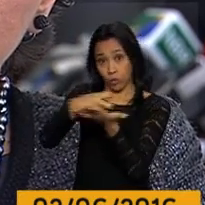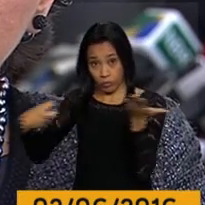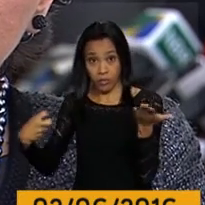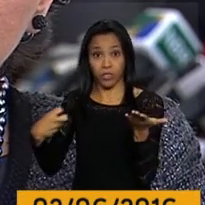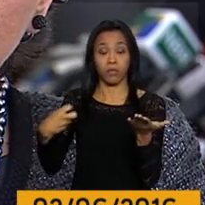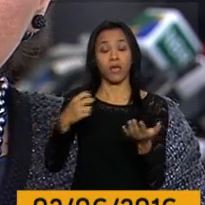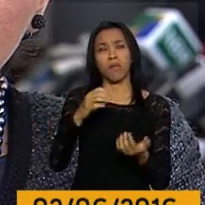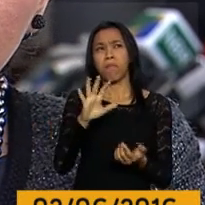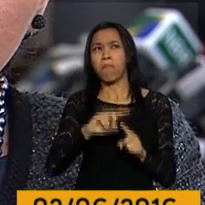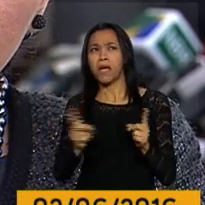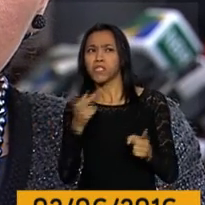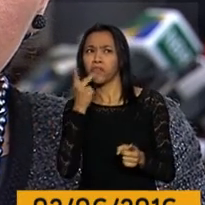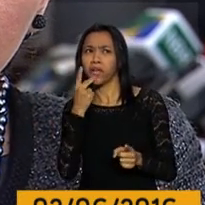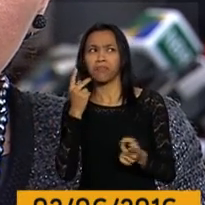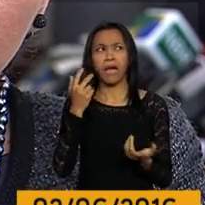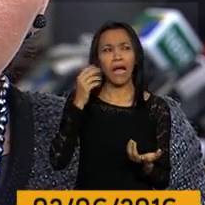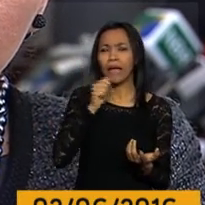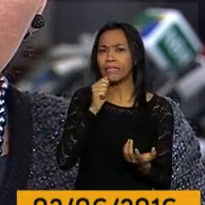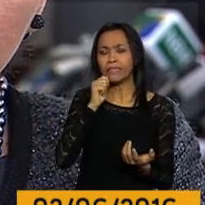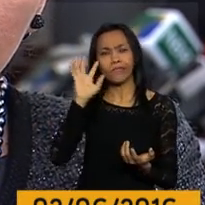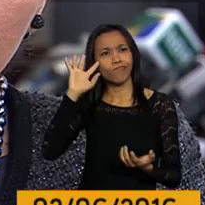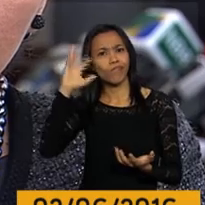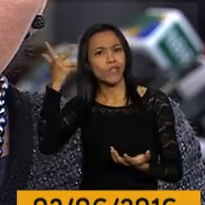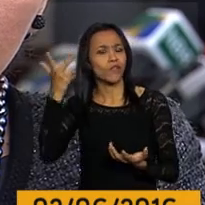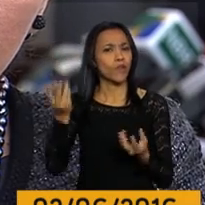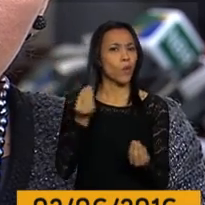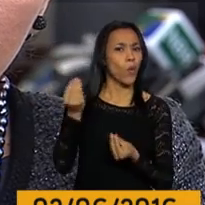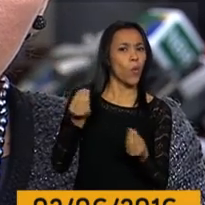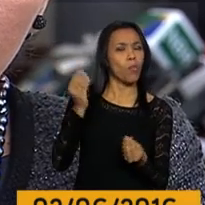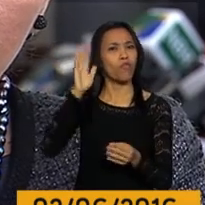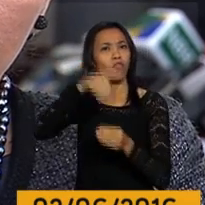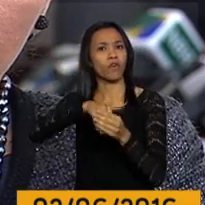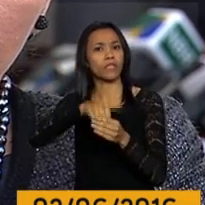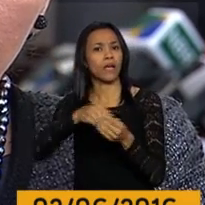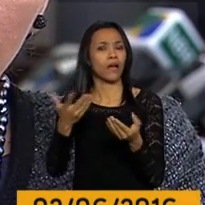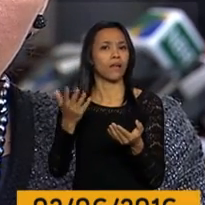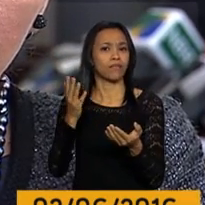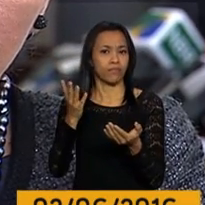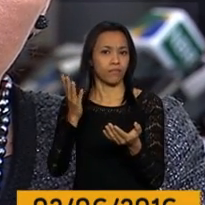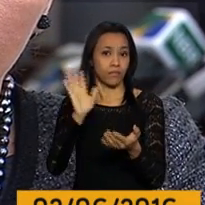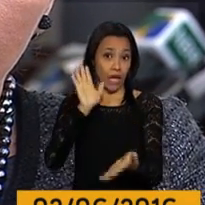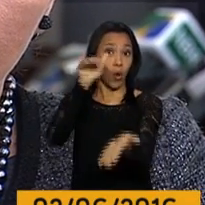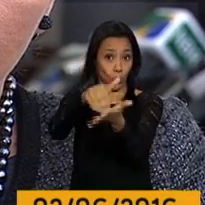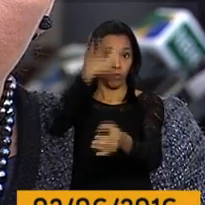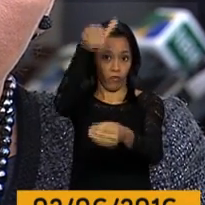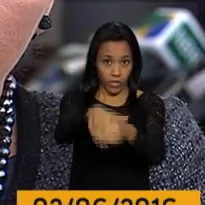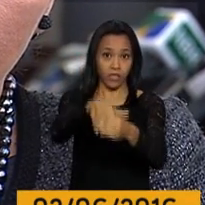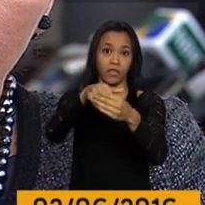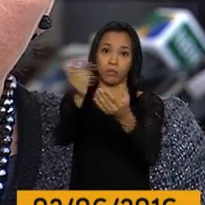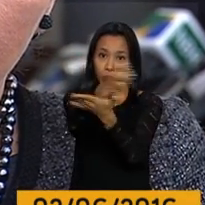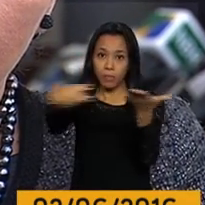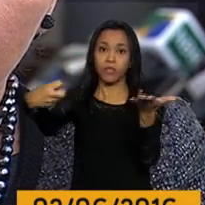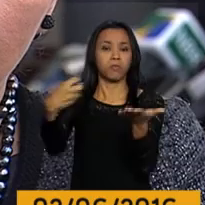que ainda não decidiram como vão votar na última votação de impeachment. E também uma pergunta para o ministro Diogo